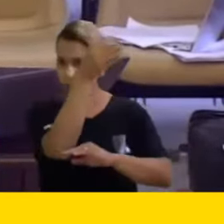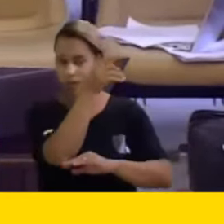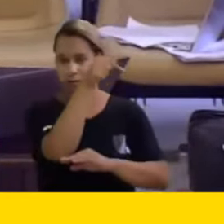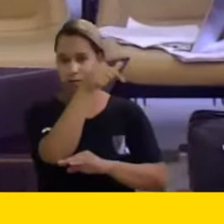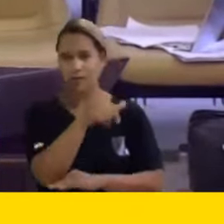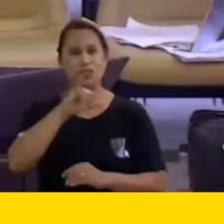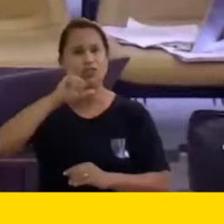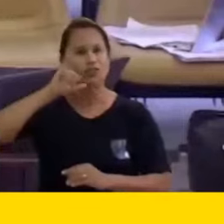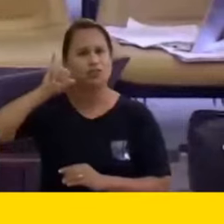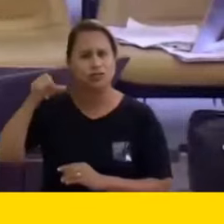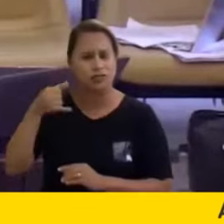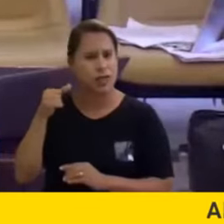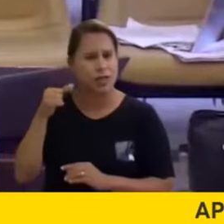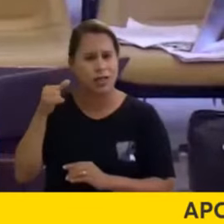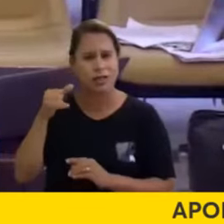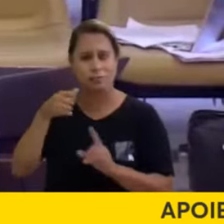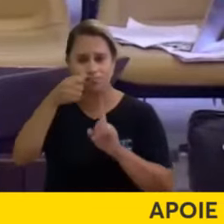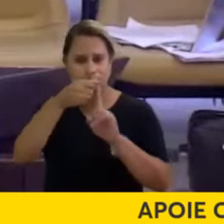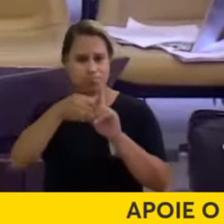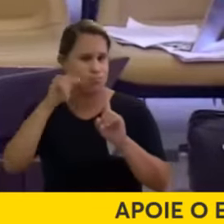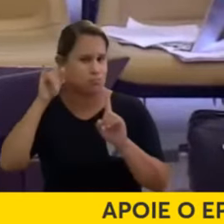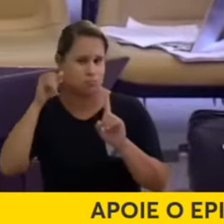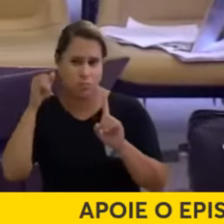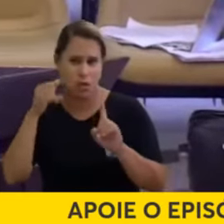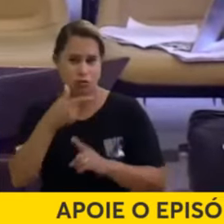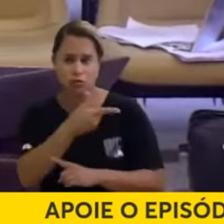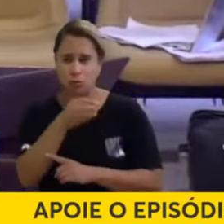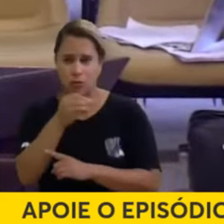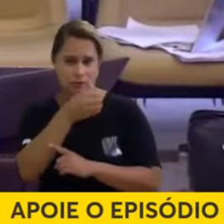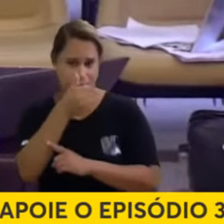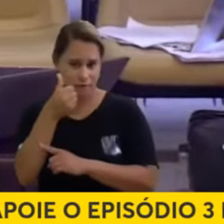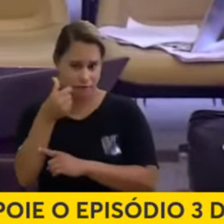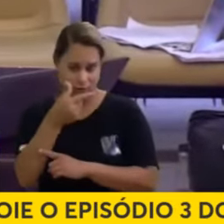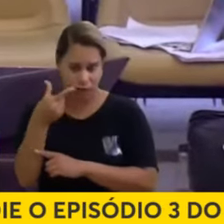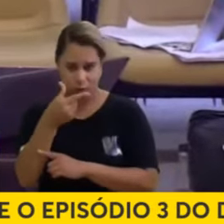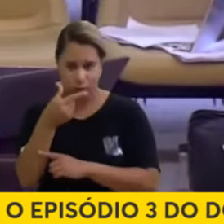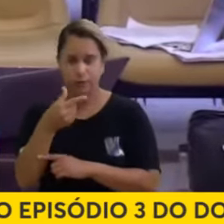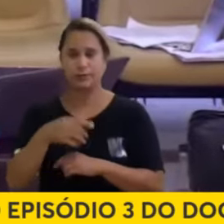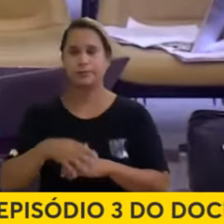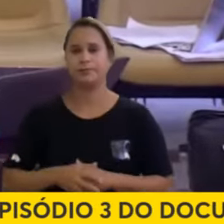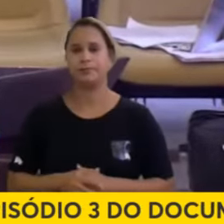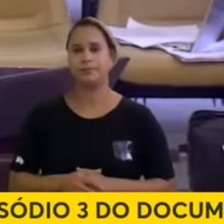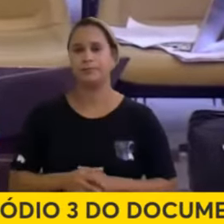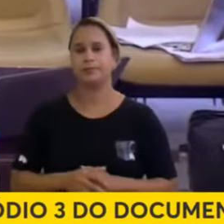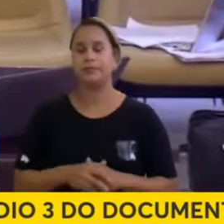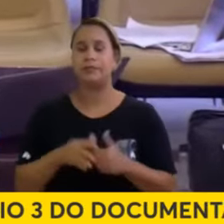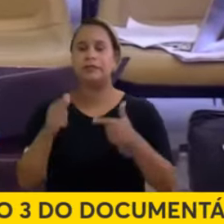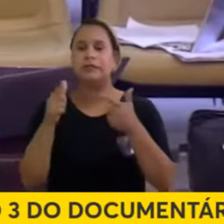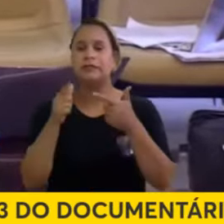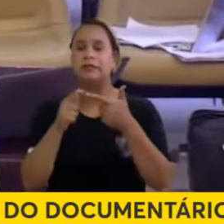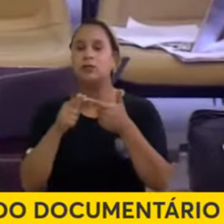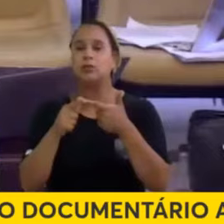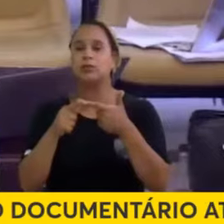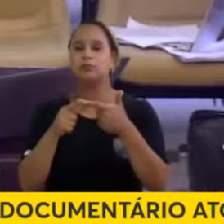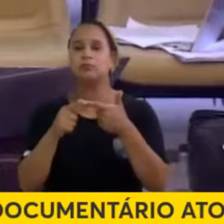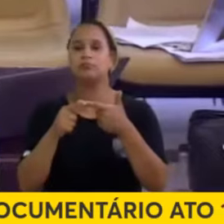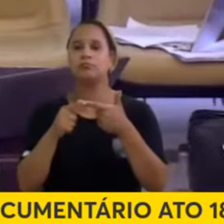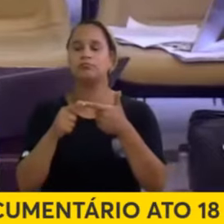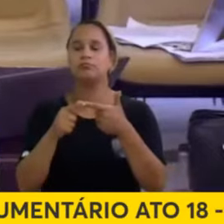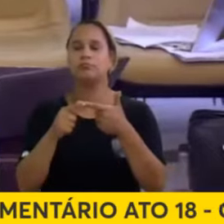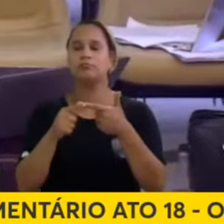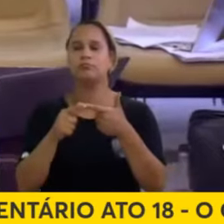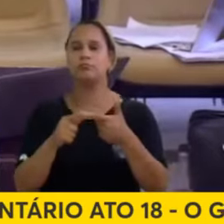Só nunca mais veio Paraná mas dizem que tem reflexo segundo critério relevância eleitoral ora esse precedente